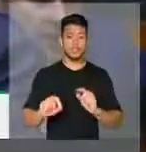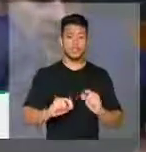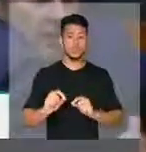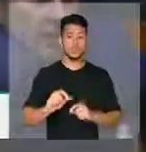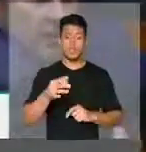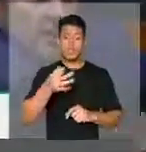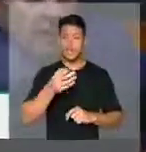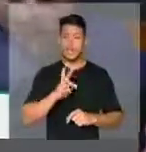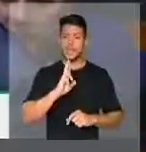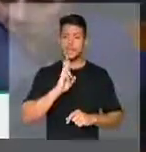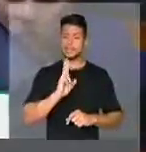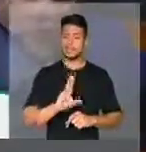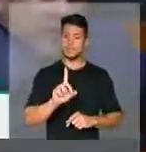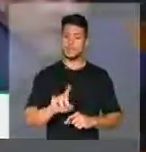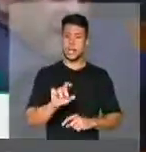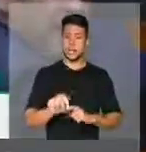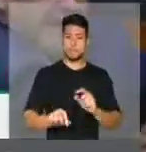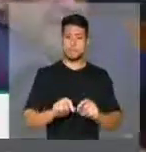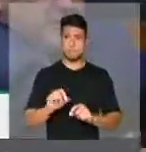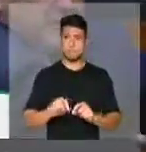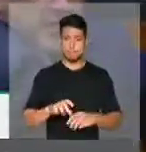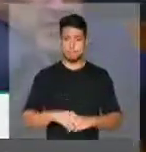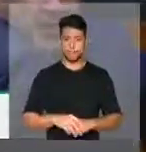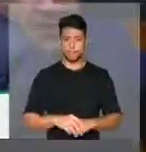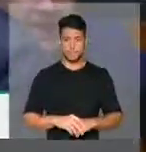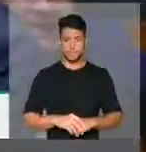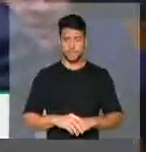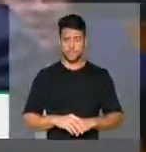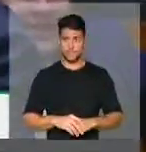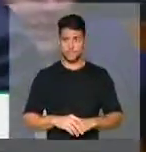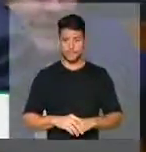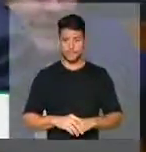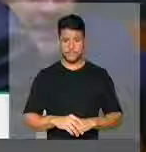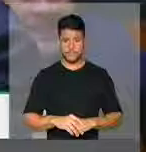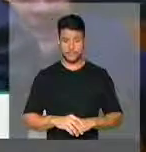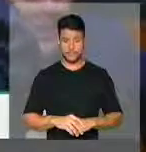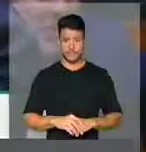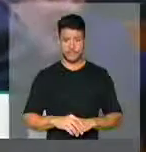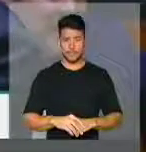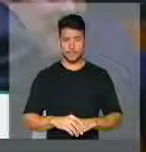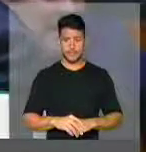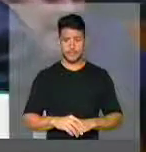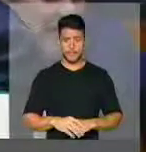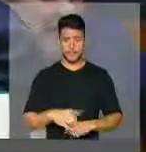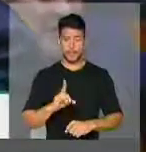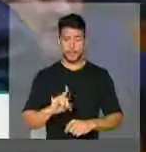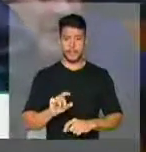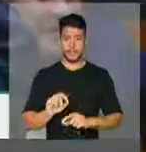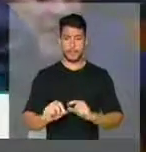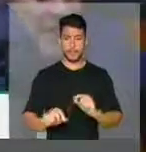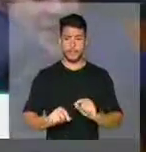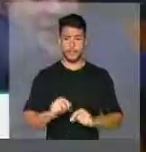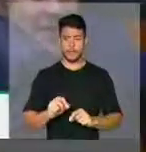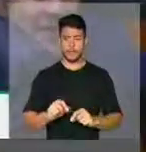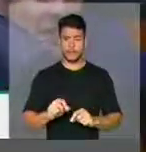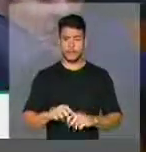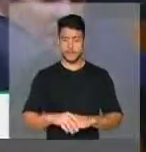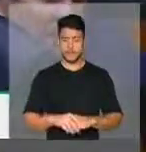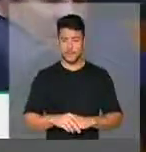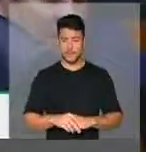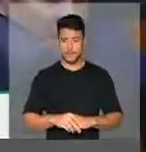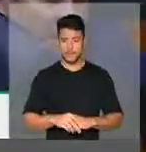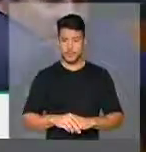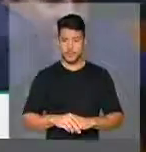foi apresentada para esse requerimento é de que o policial militar não serve nem para preservar local de